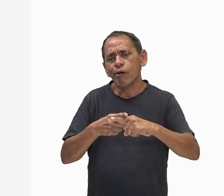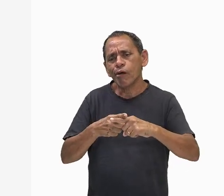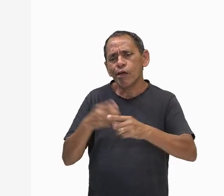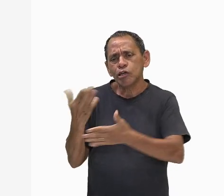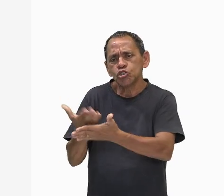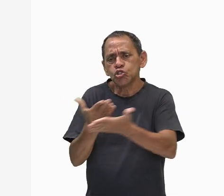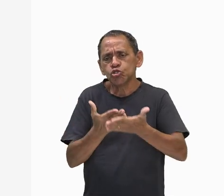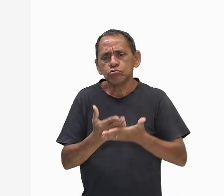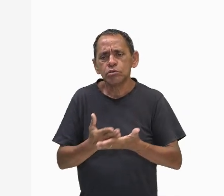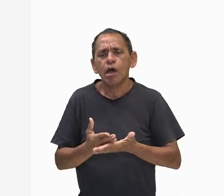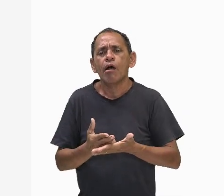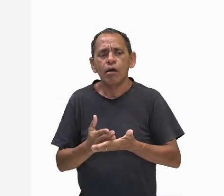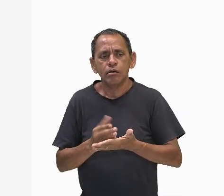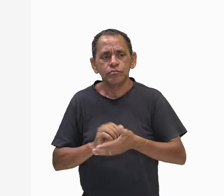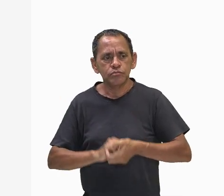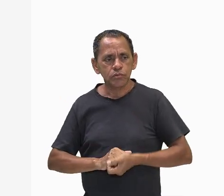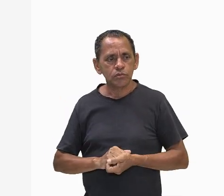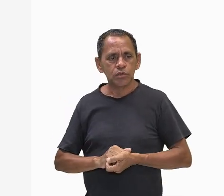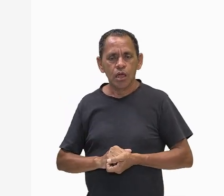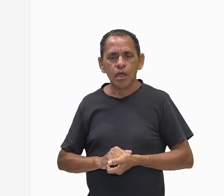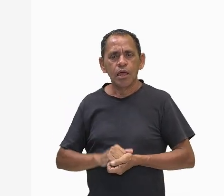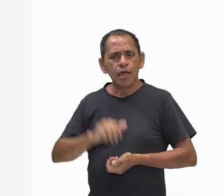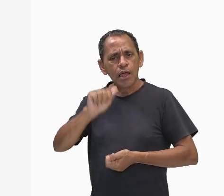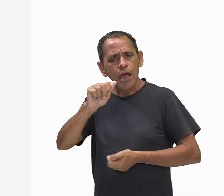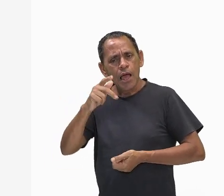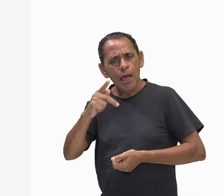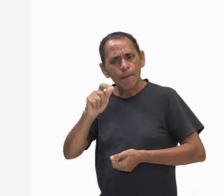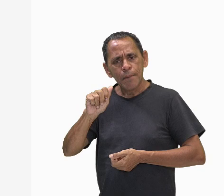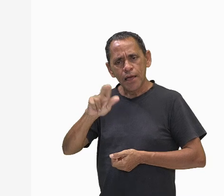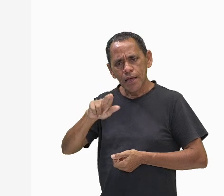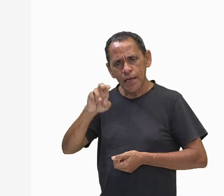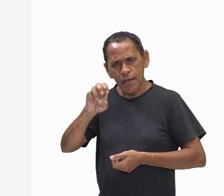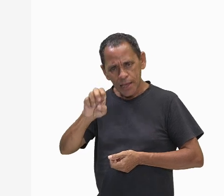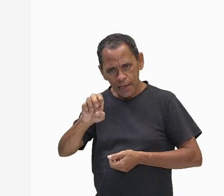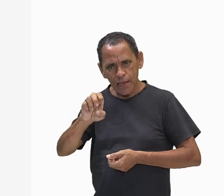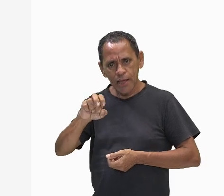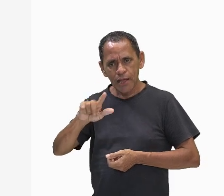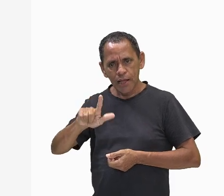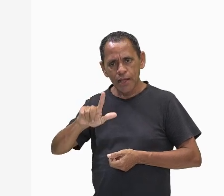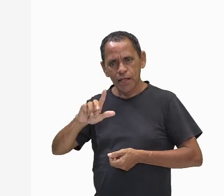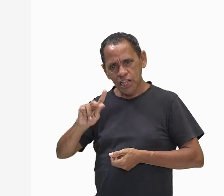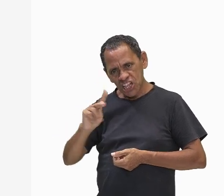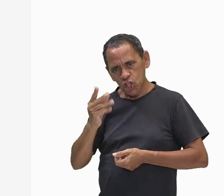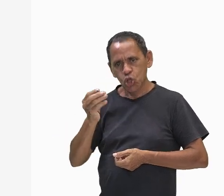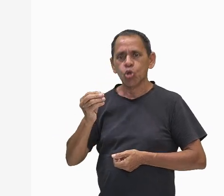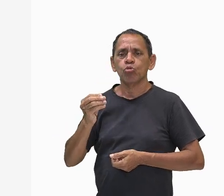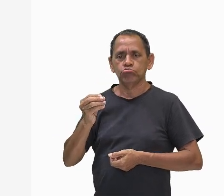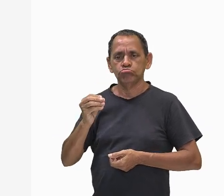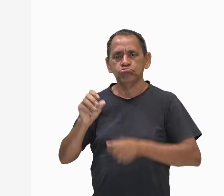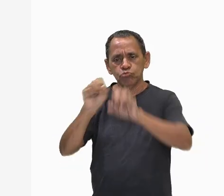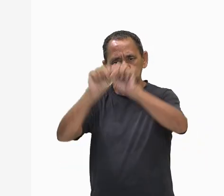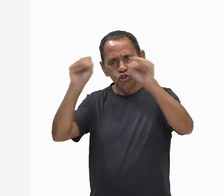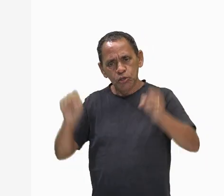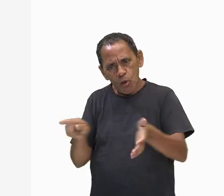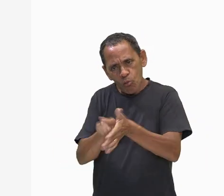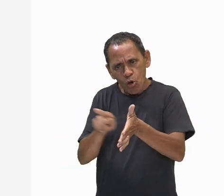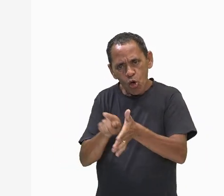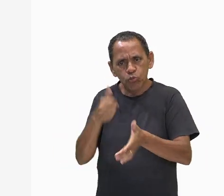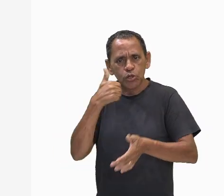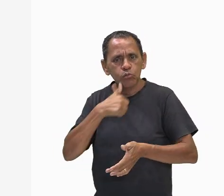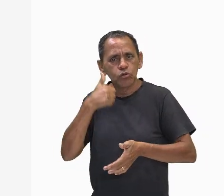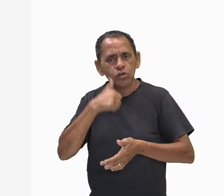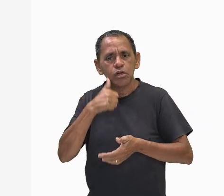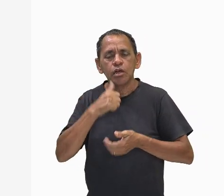aparelho reprodutor feminino. Compreender o sistema ele é crucial para a saúde e o bem-estar